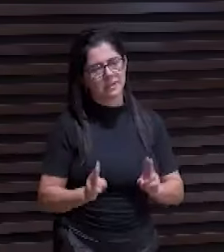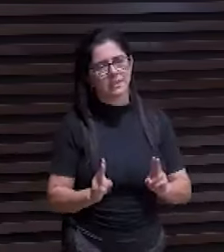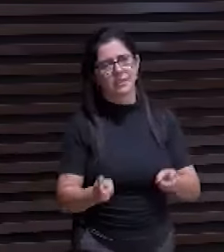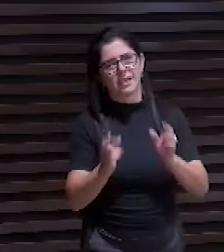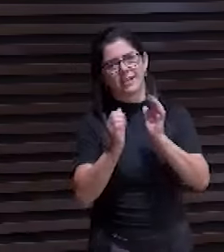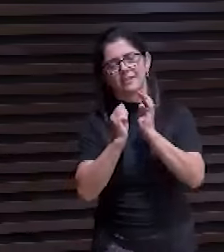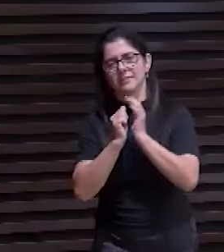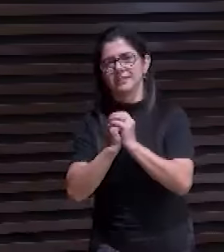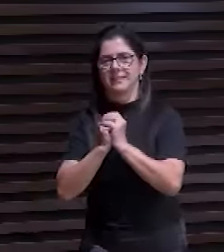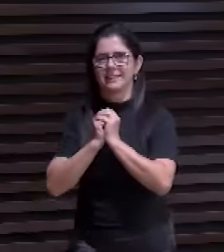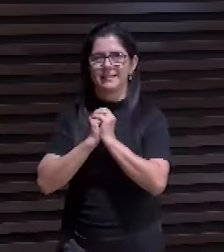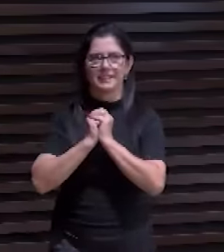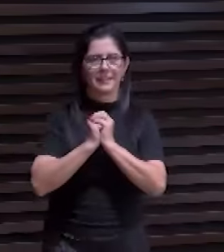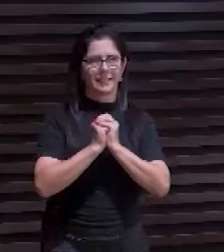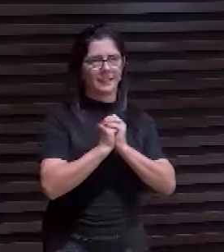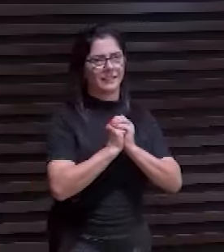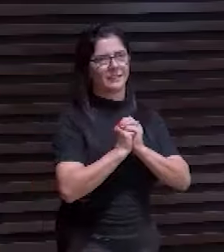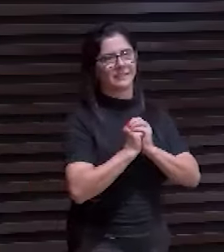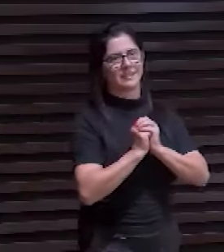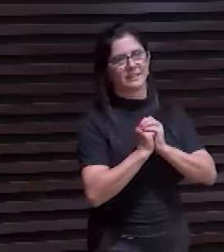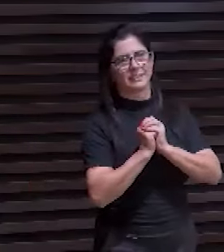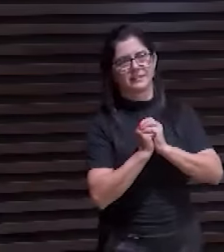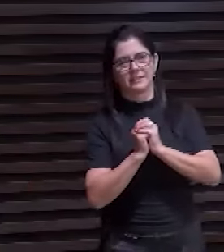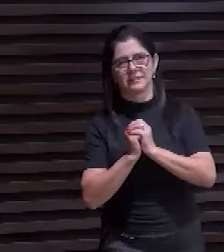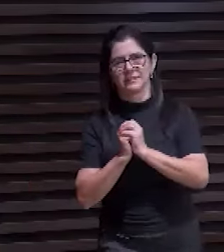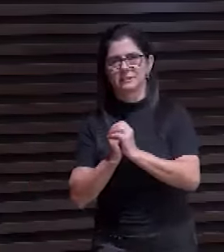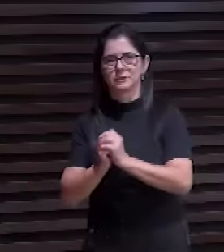sempre, amém.